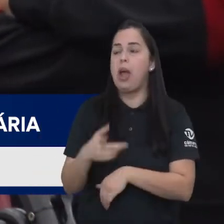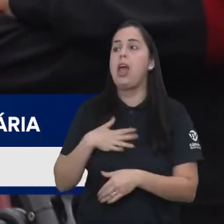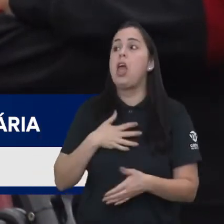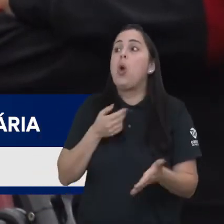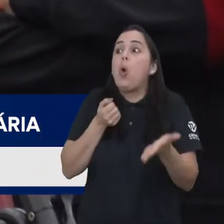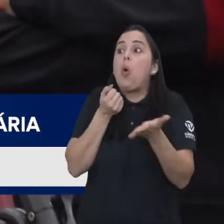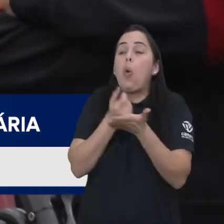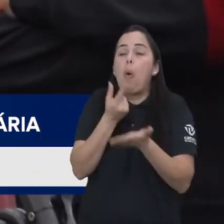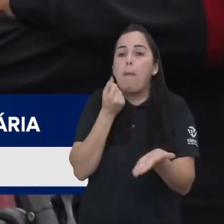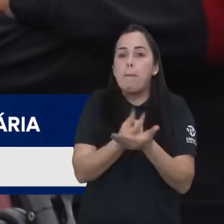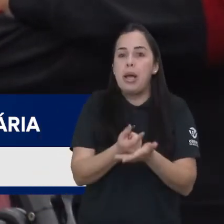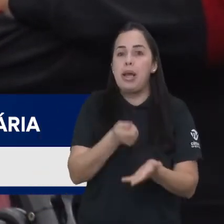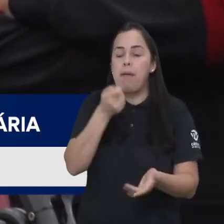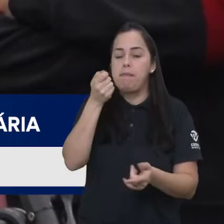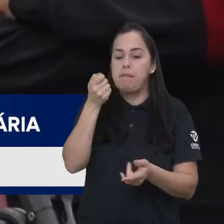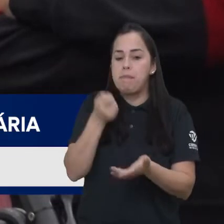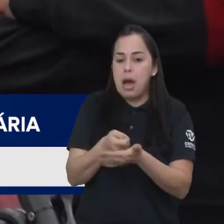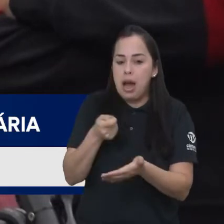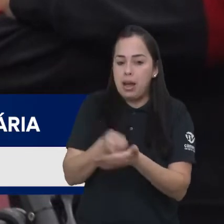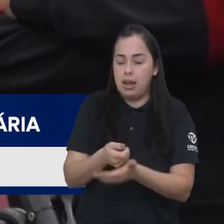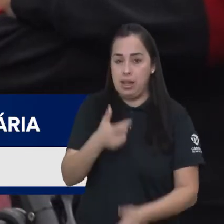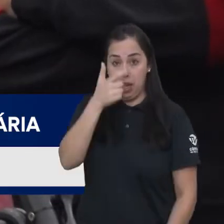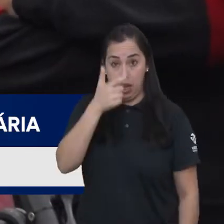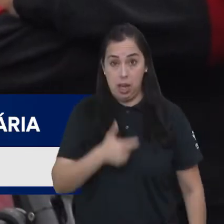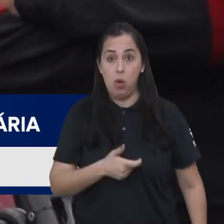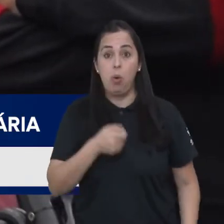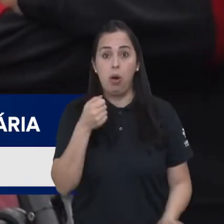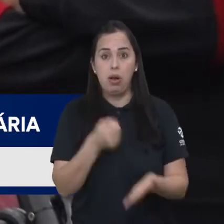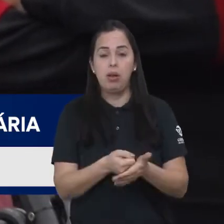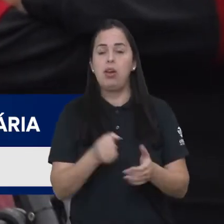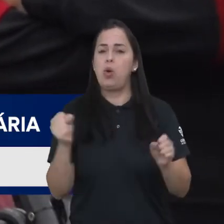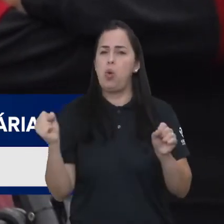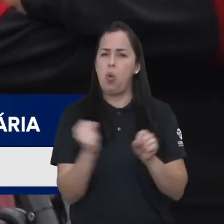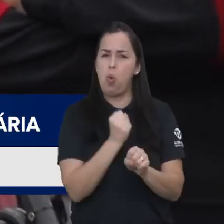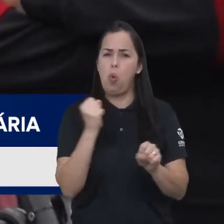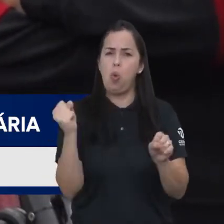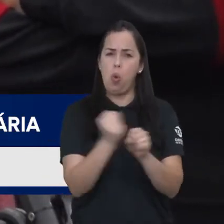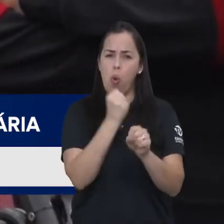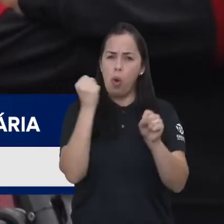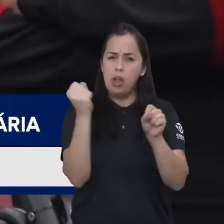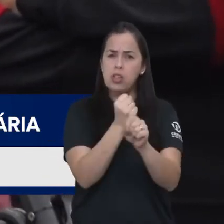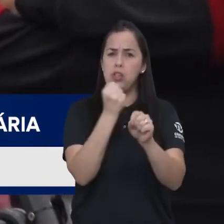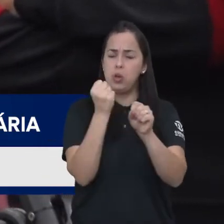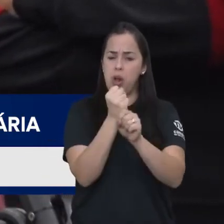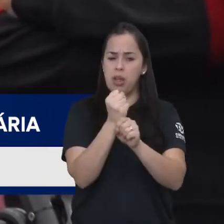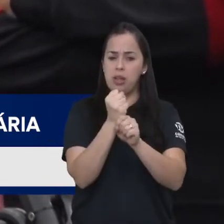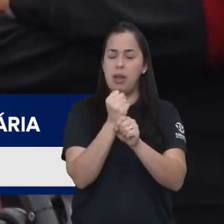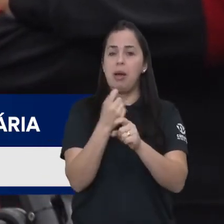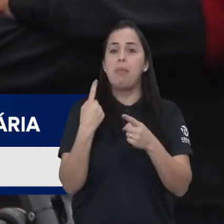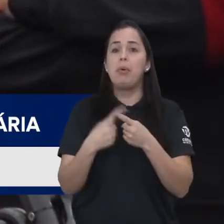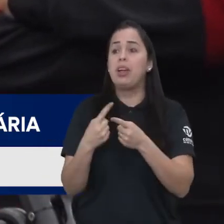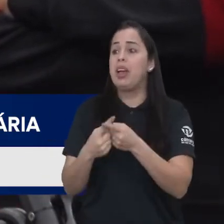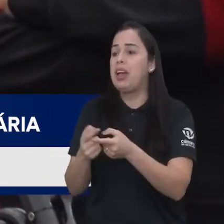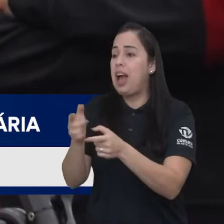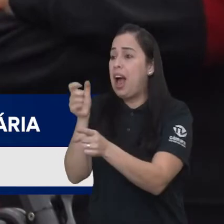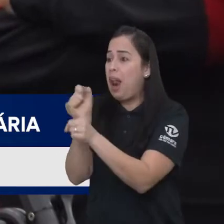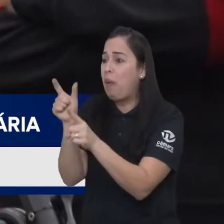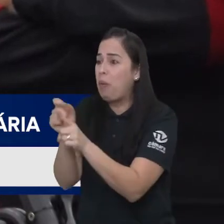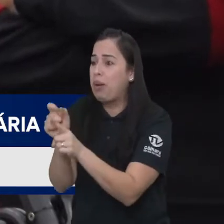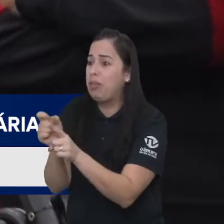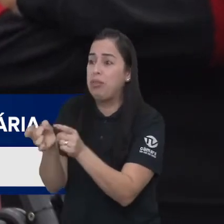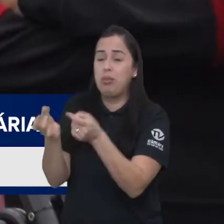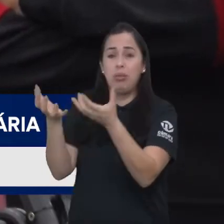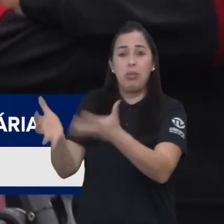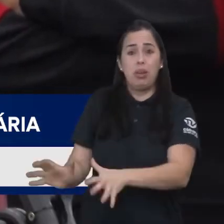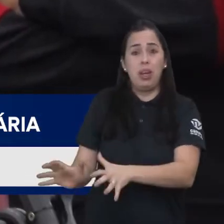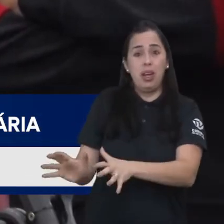aquilo lá, o pessoal que pagava aluguel, que é o meu caso. Construímos com a intenção de sair do aluguel, mas,